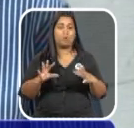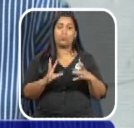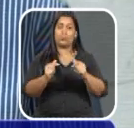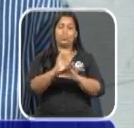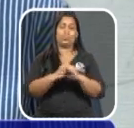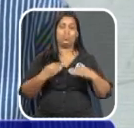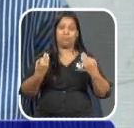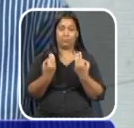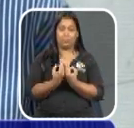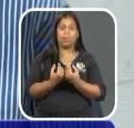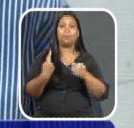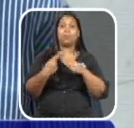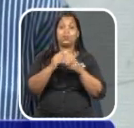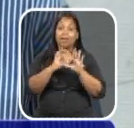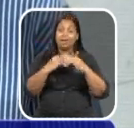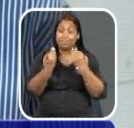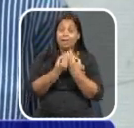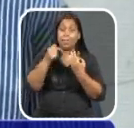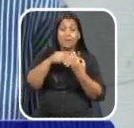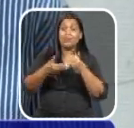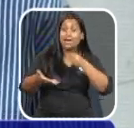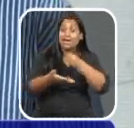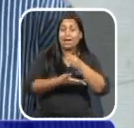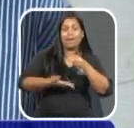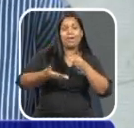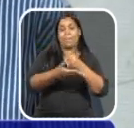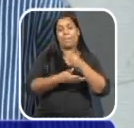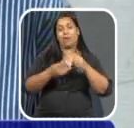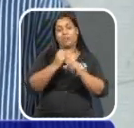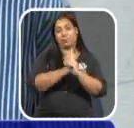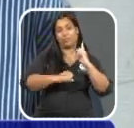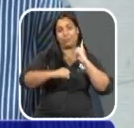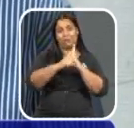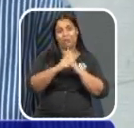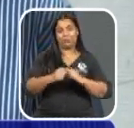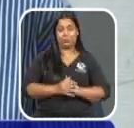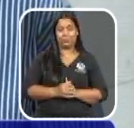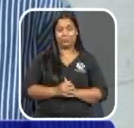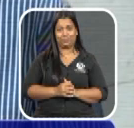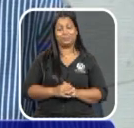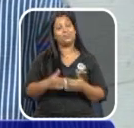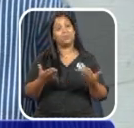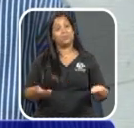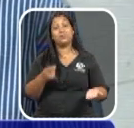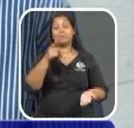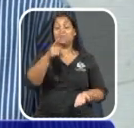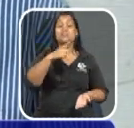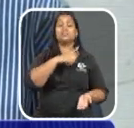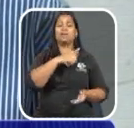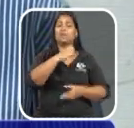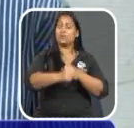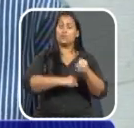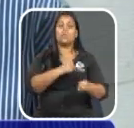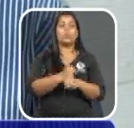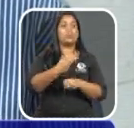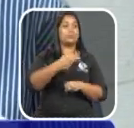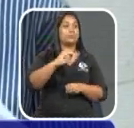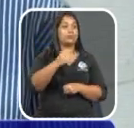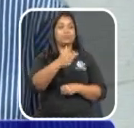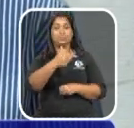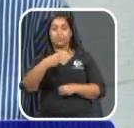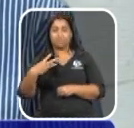famílias, porque a família é a base angular da sociedade. Então, que você tenha um ano de